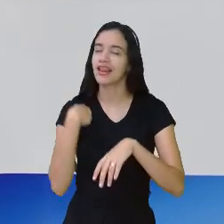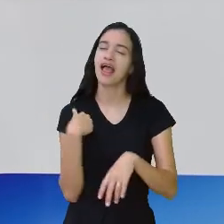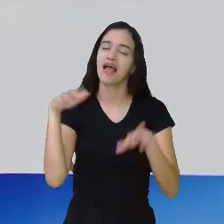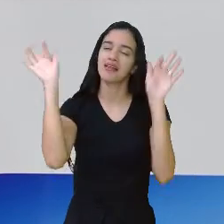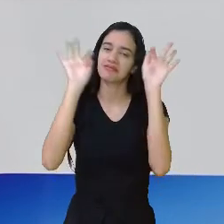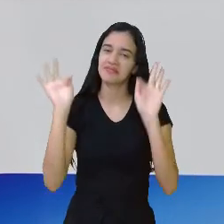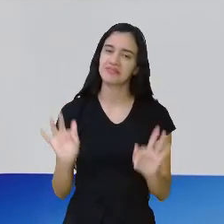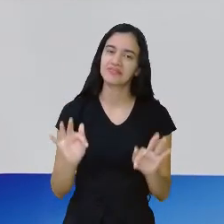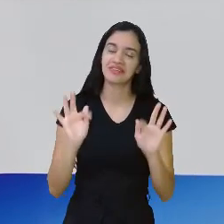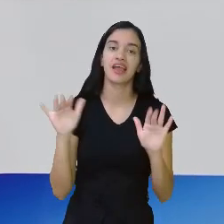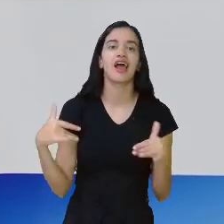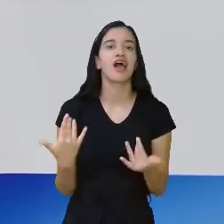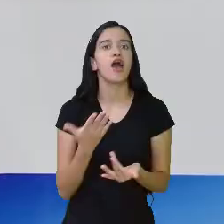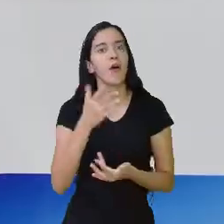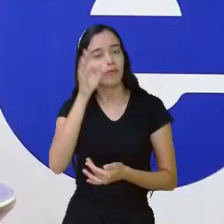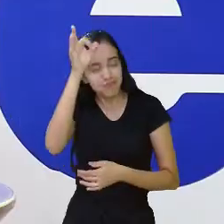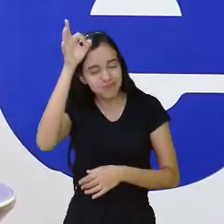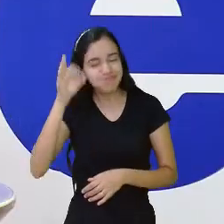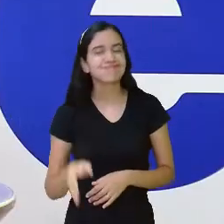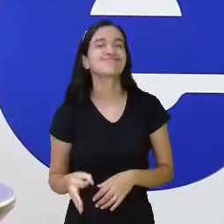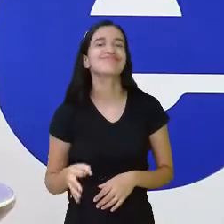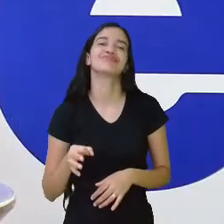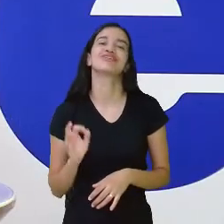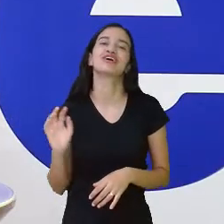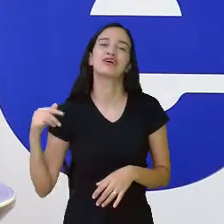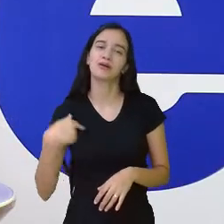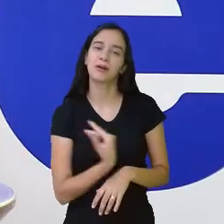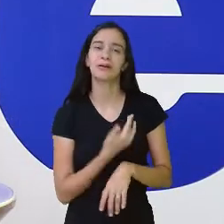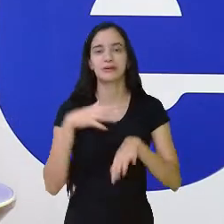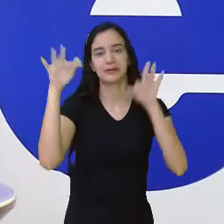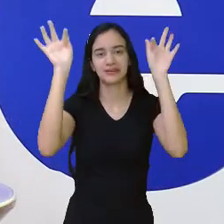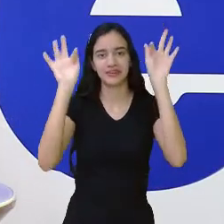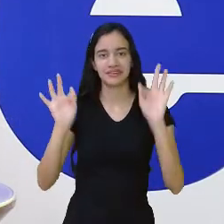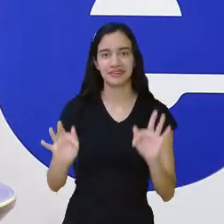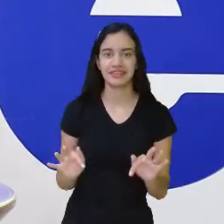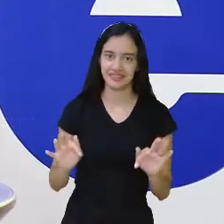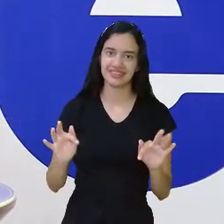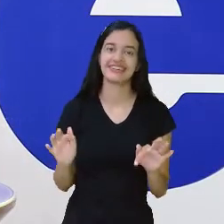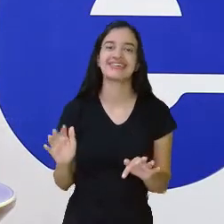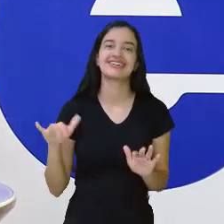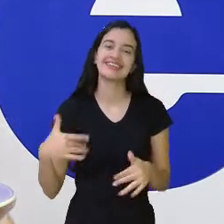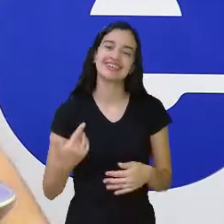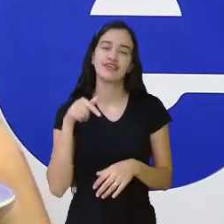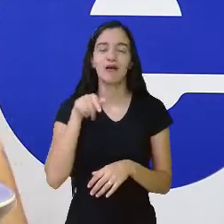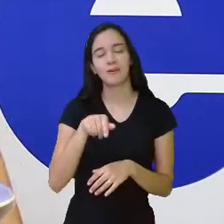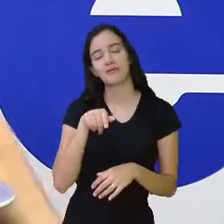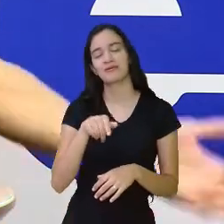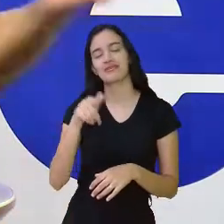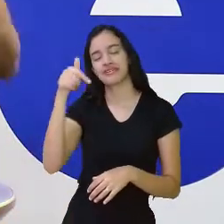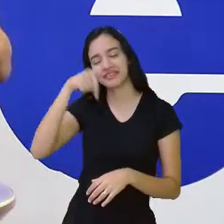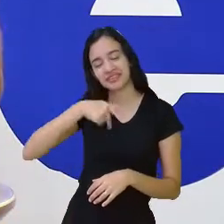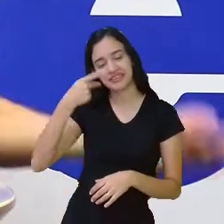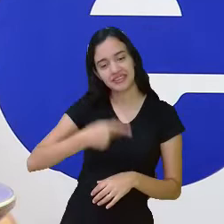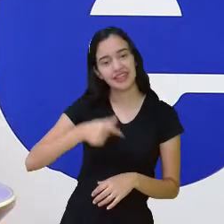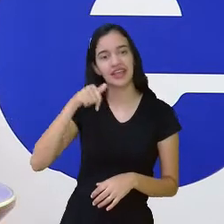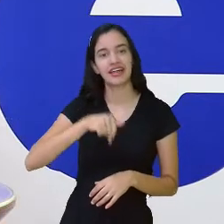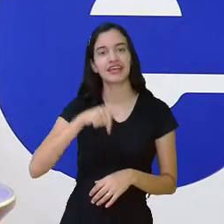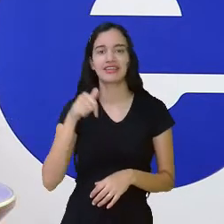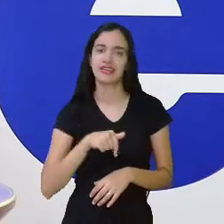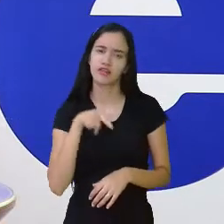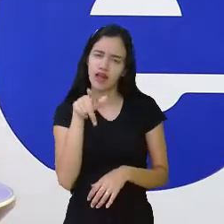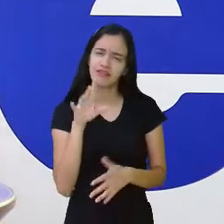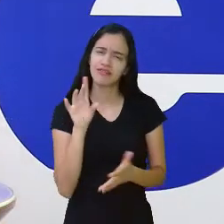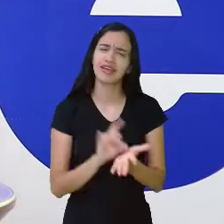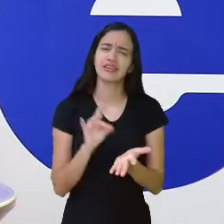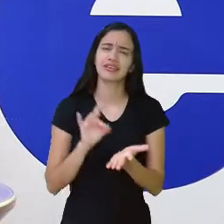professora Márcia? Ah, com certeza, nós estamos felizes por você estar aqui, não é, Carijó?